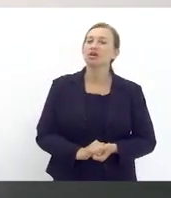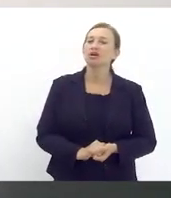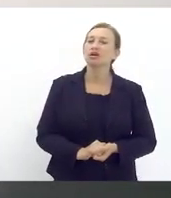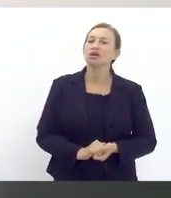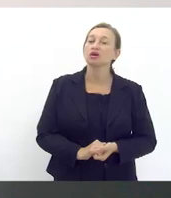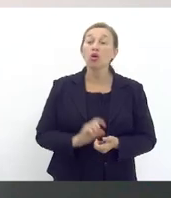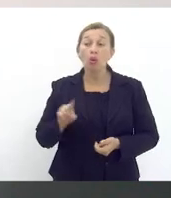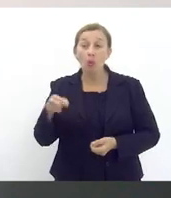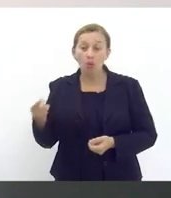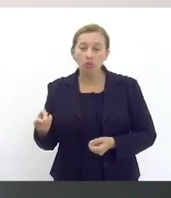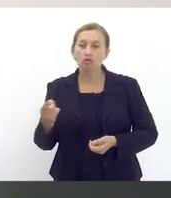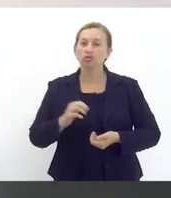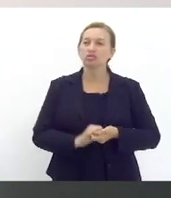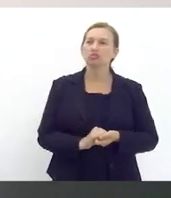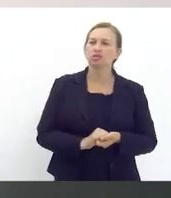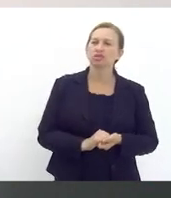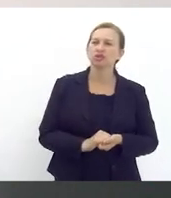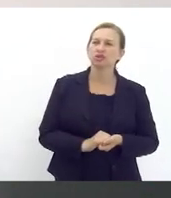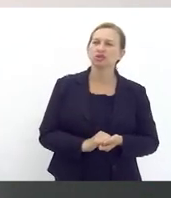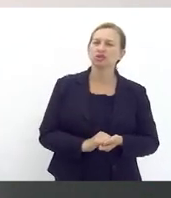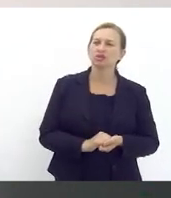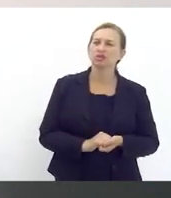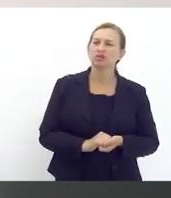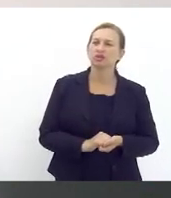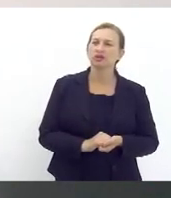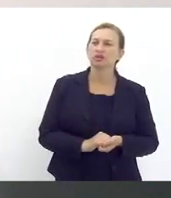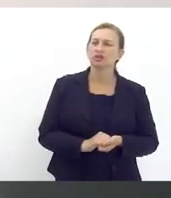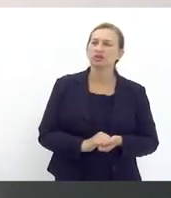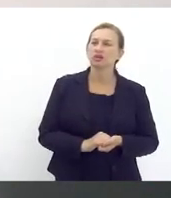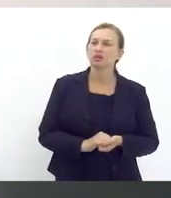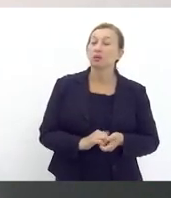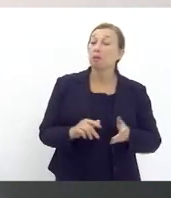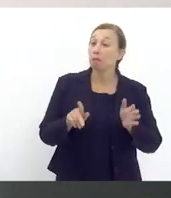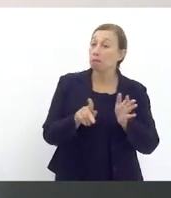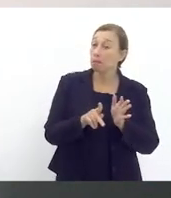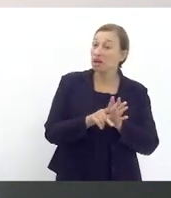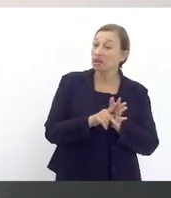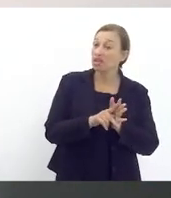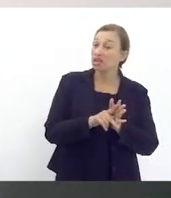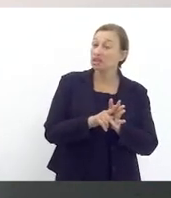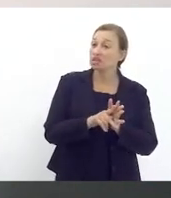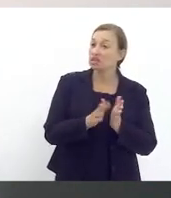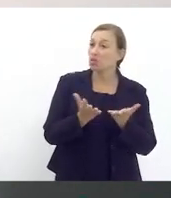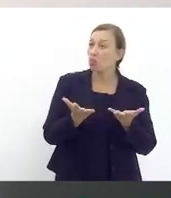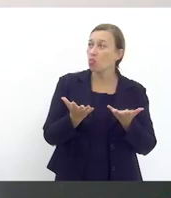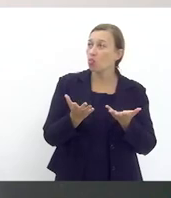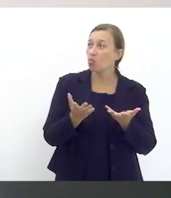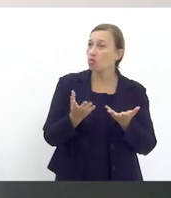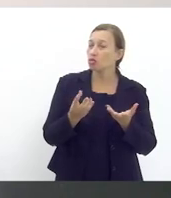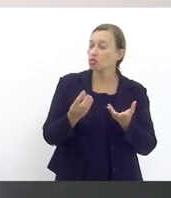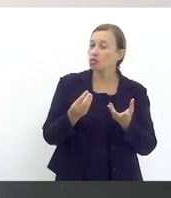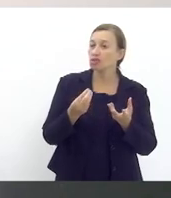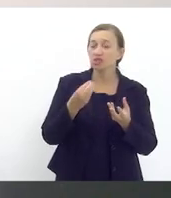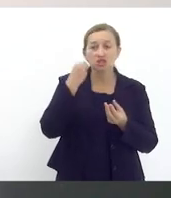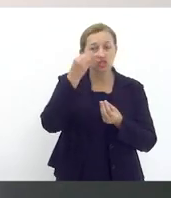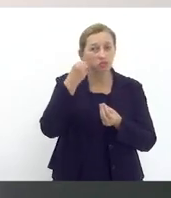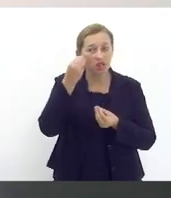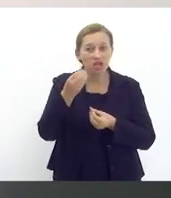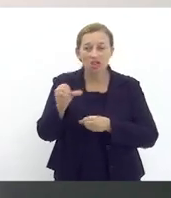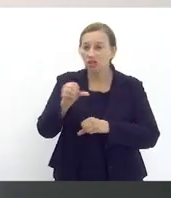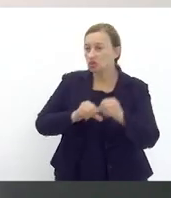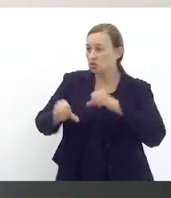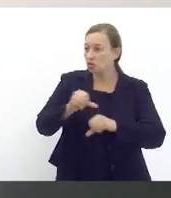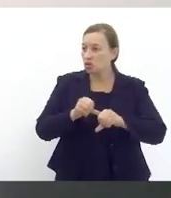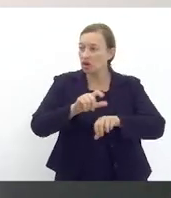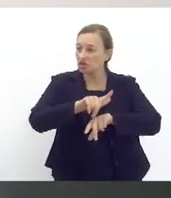outra coisa dizer que inevitavelmente faz parte desse nosso viver em troca permanente na